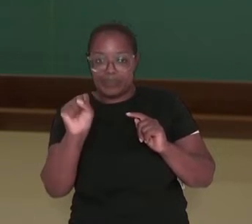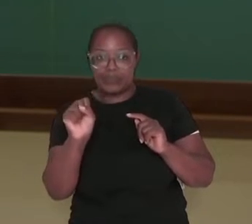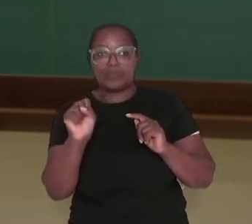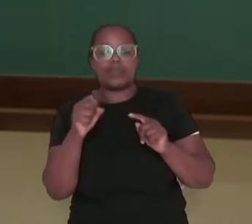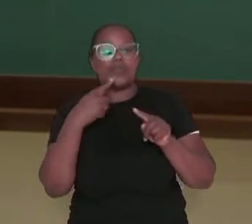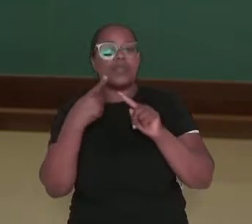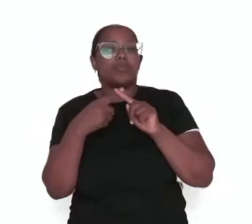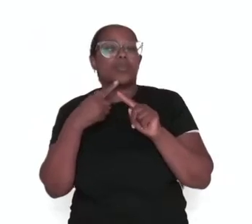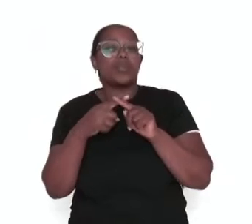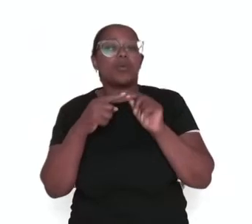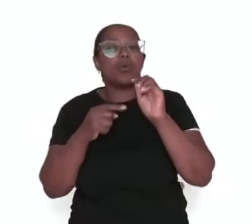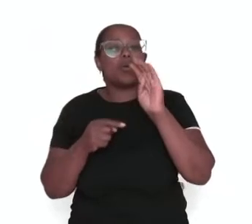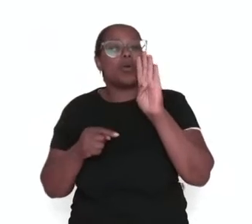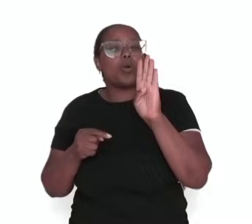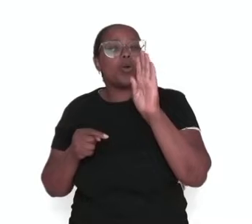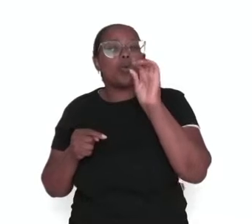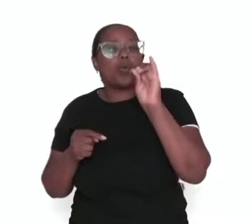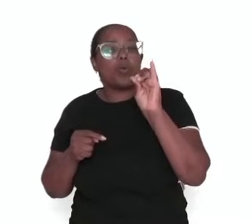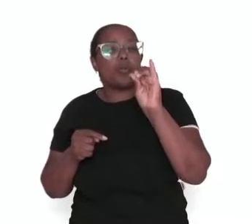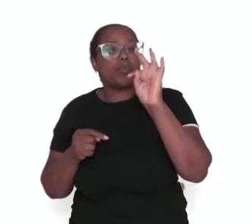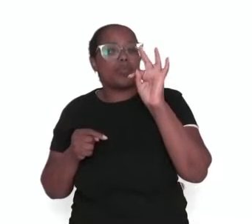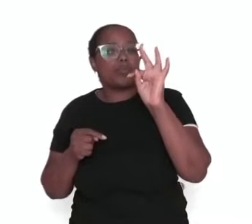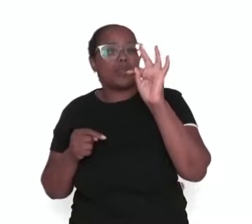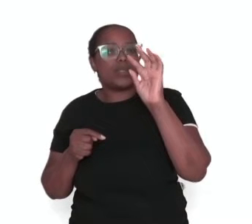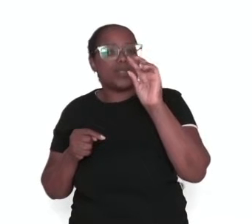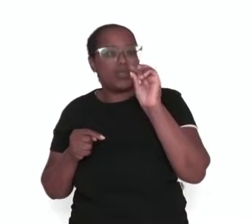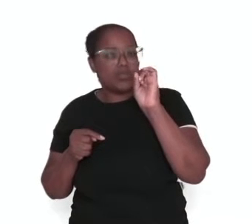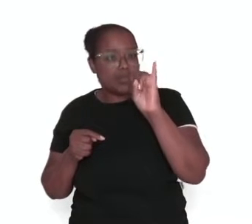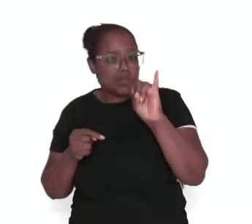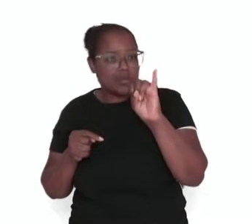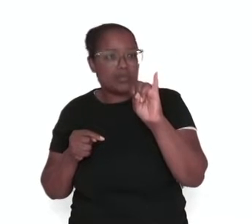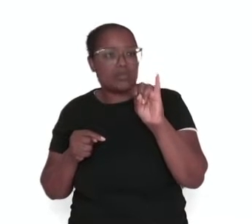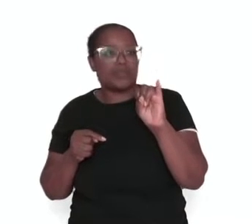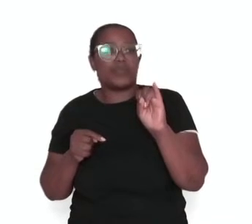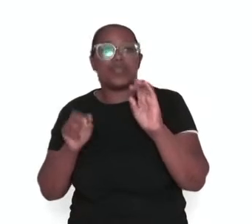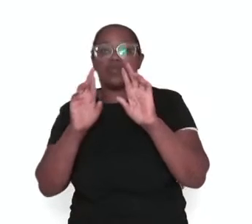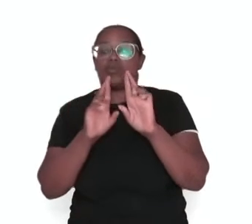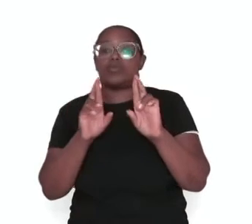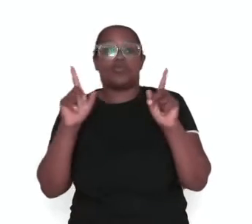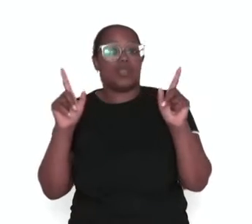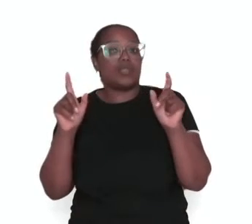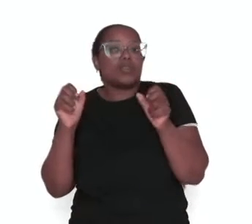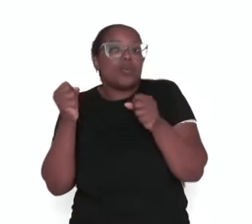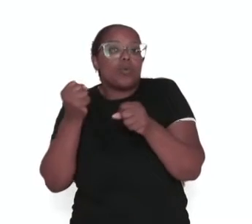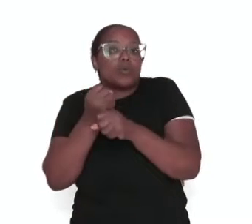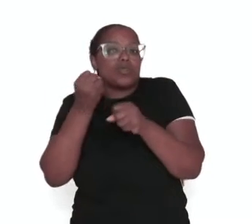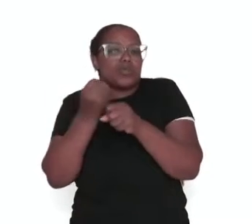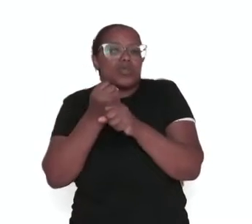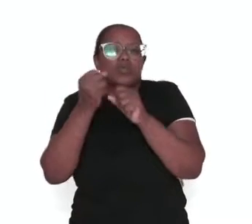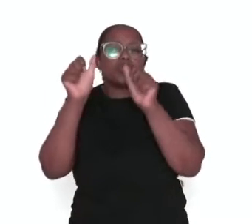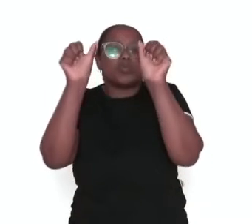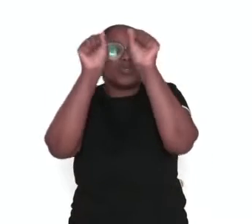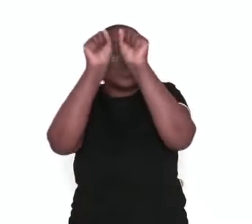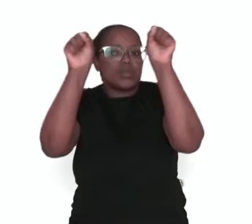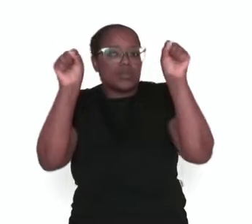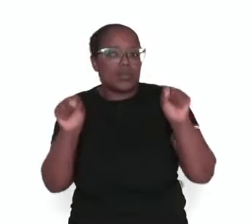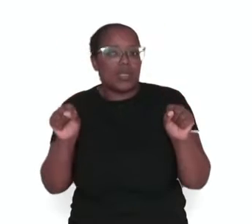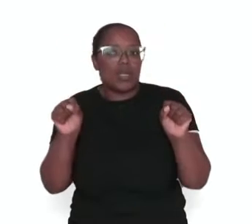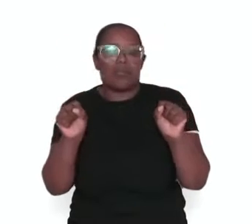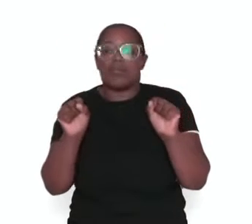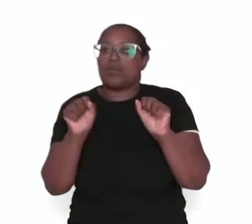o bit, pela natureza do bit e do byte, eles são construídos em um sistema binário de